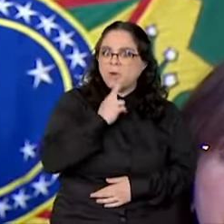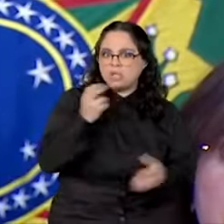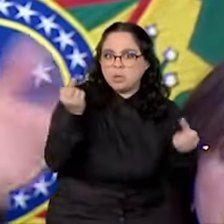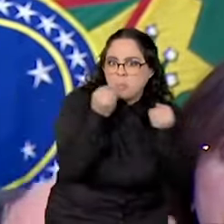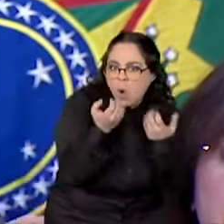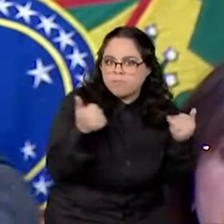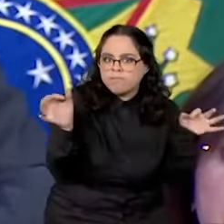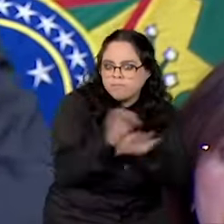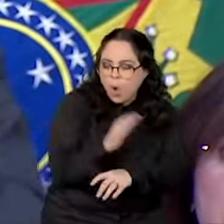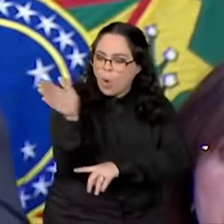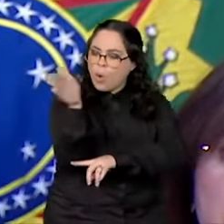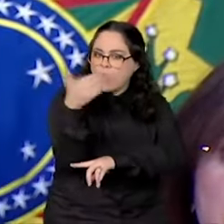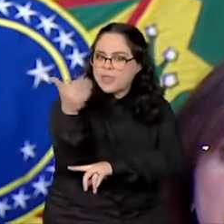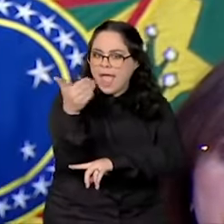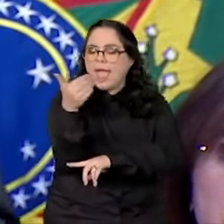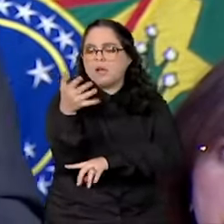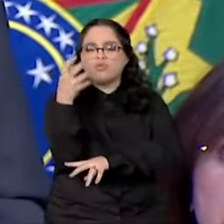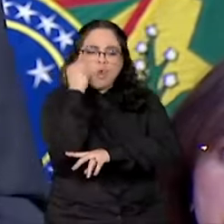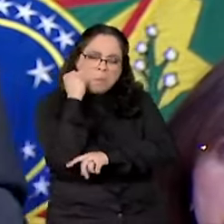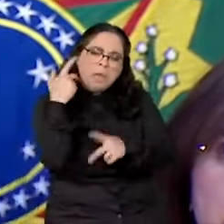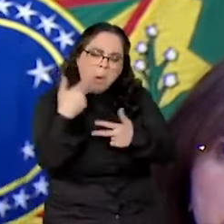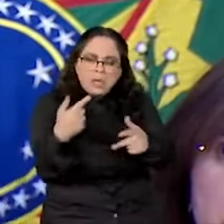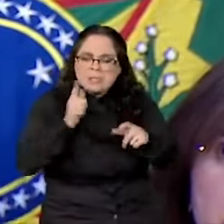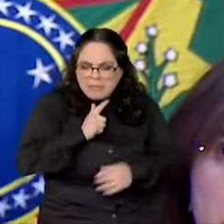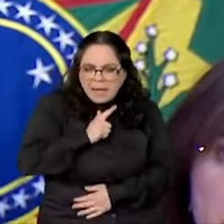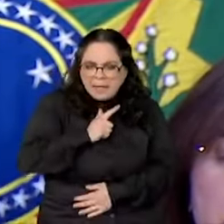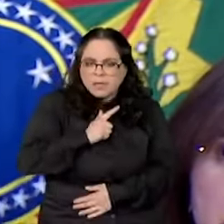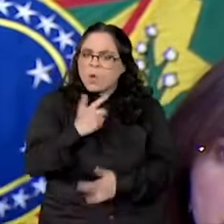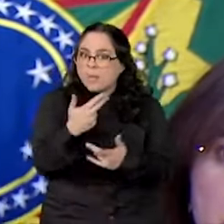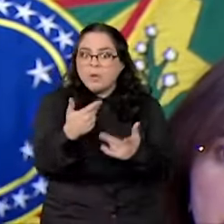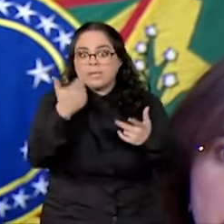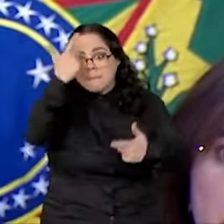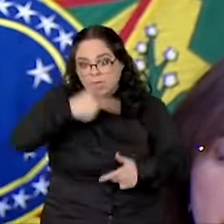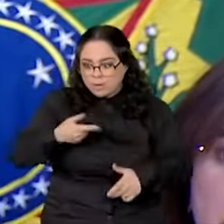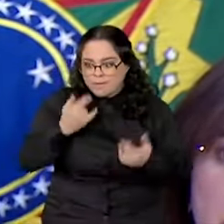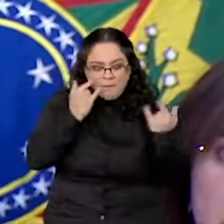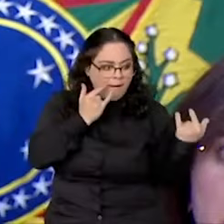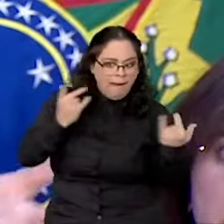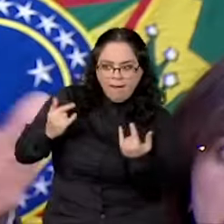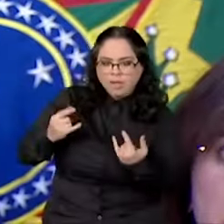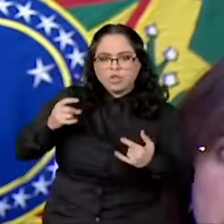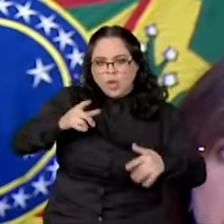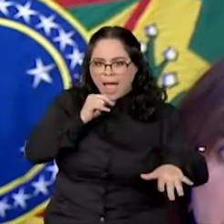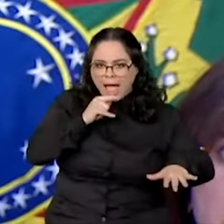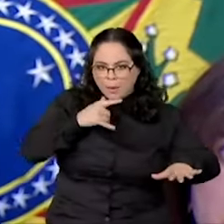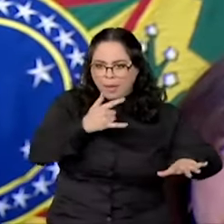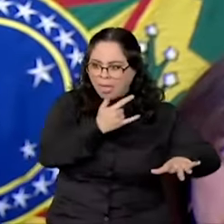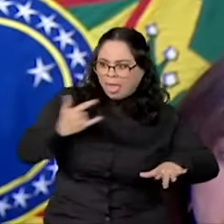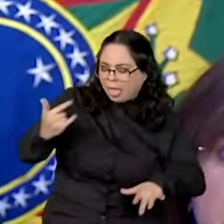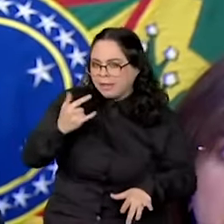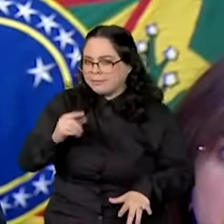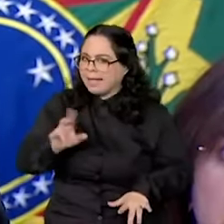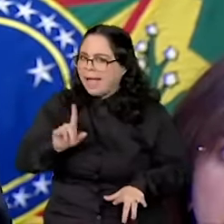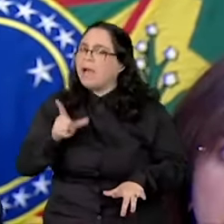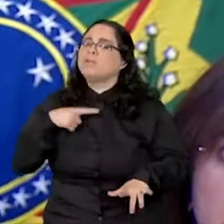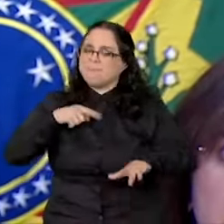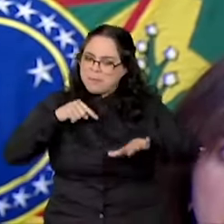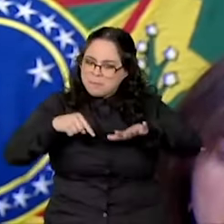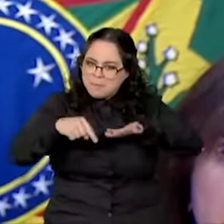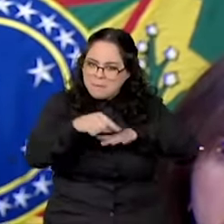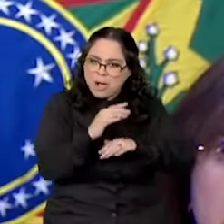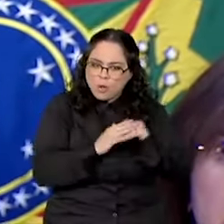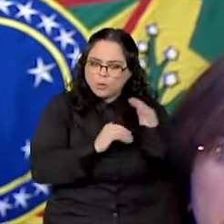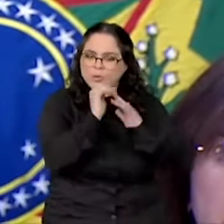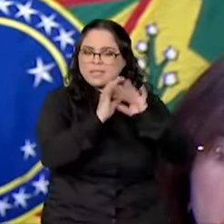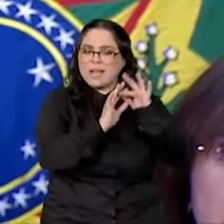tem hotel, tem pousada, sabe, tem alguma coisa que possa atrair? Não é só a água que atrai. Então,